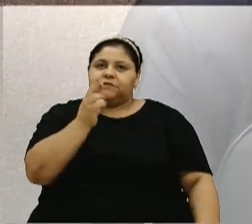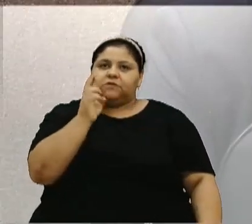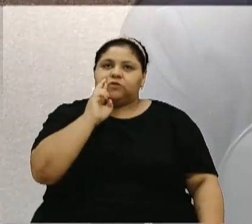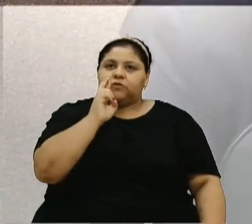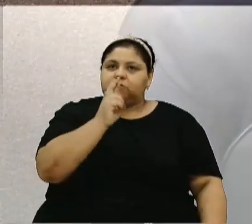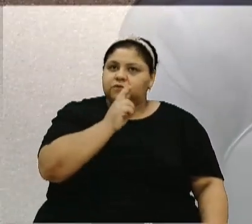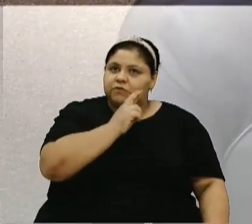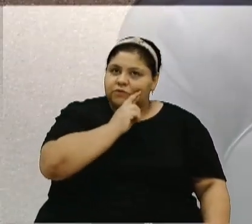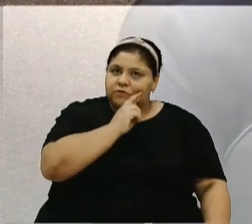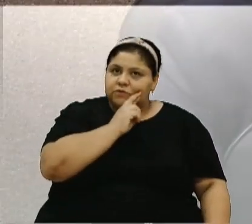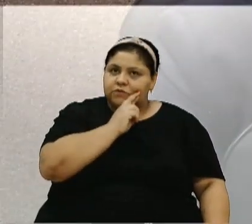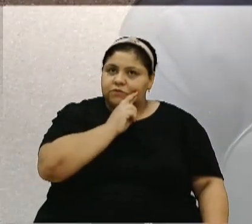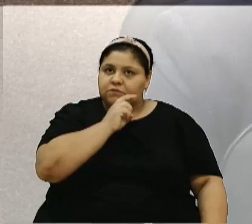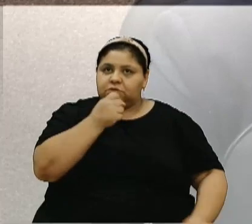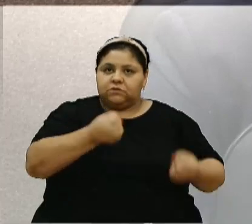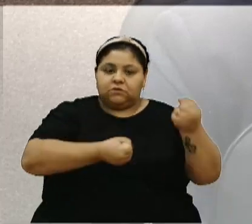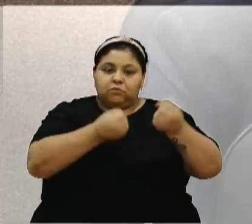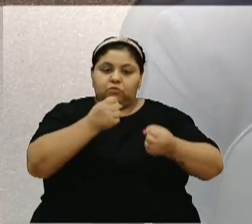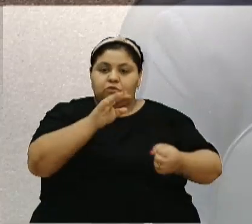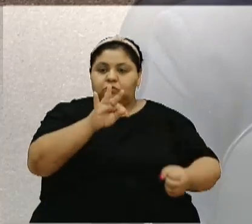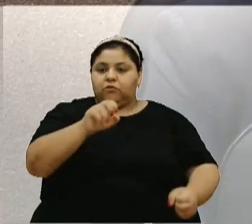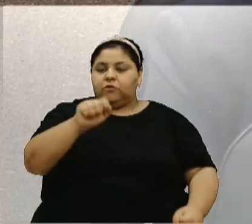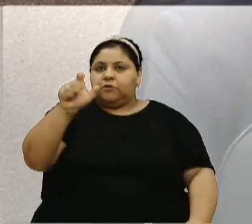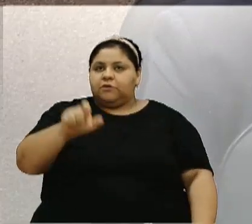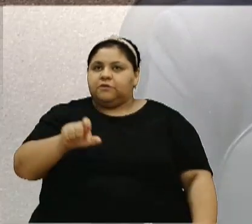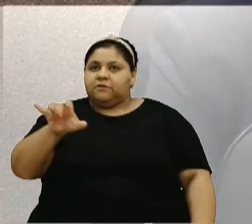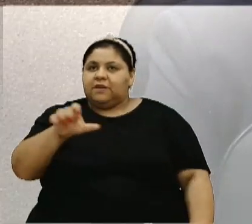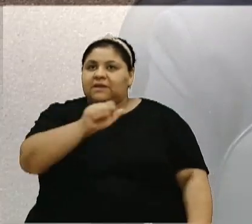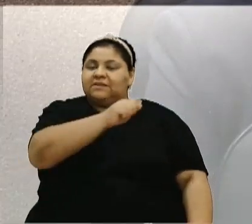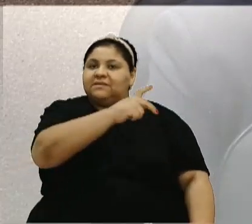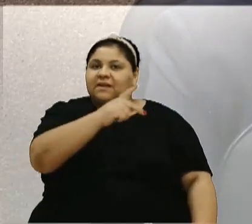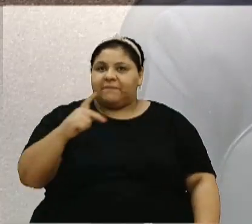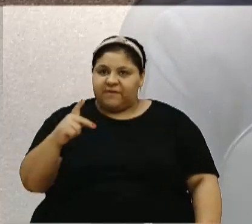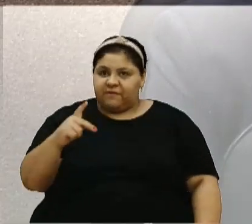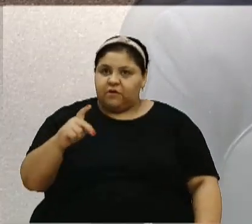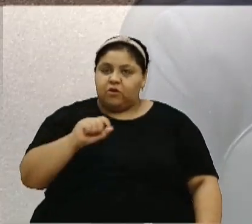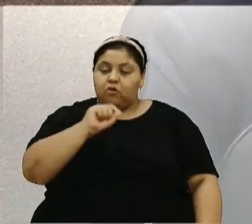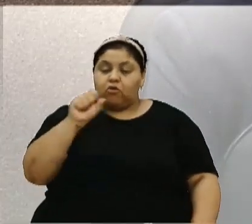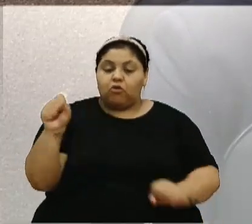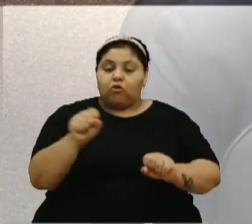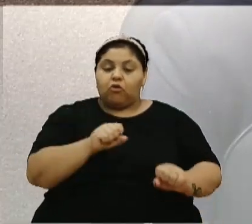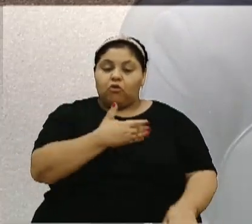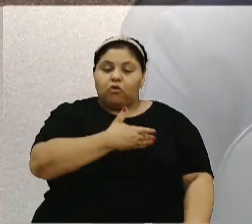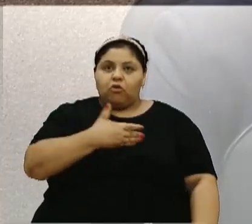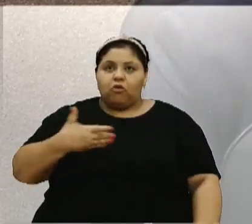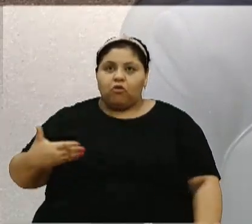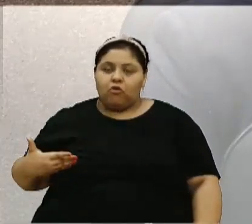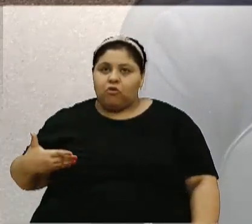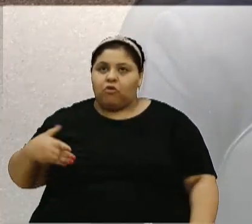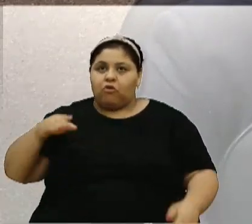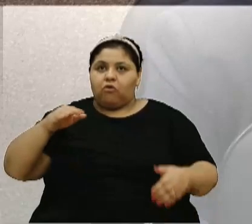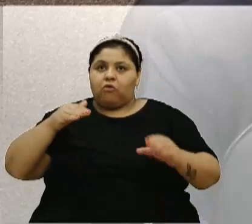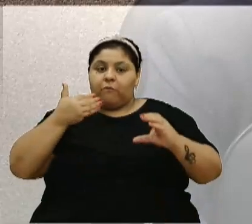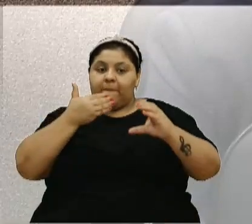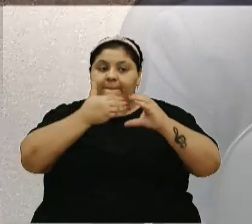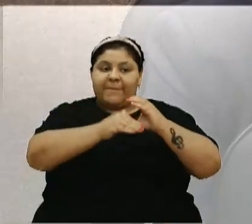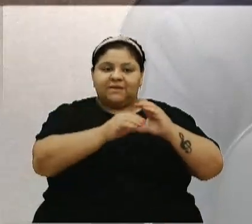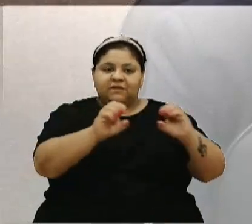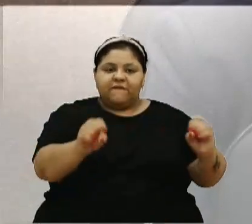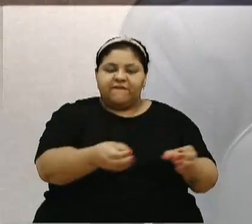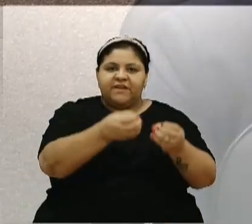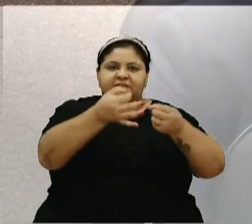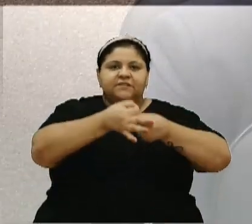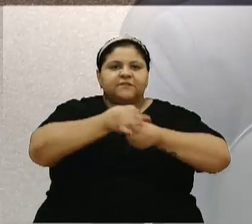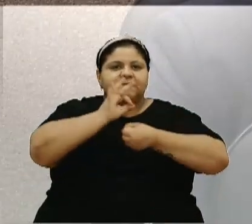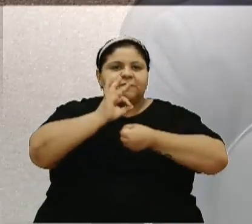restaurantes, motoristas de táxi, aplicativo. Então, aquilo que o poder público repassa à festa da uva é